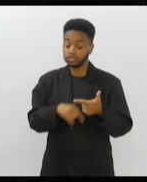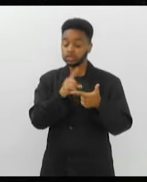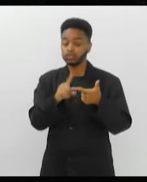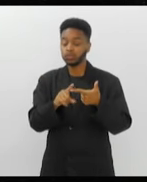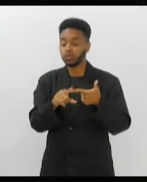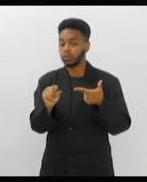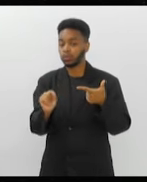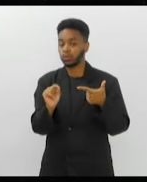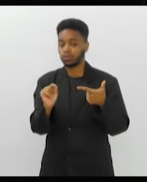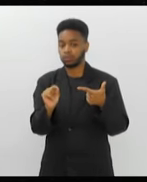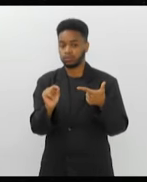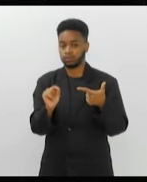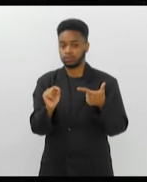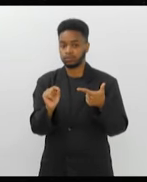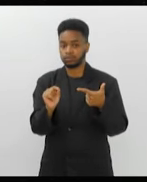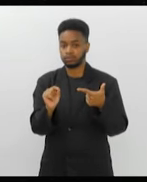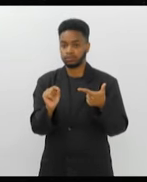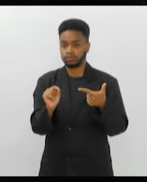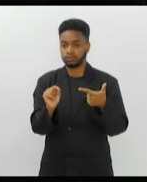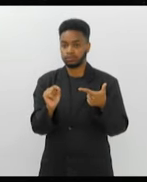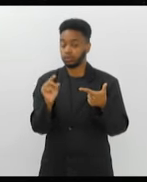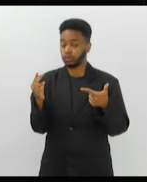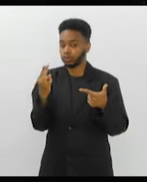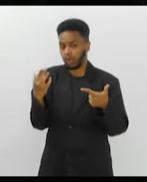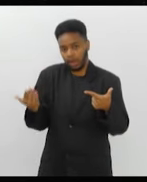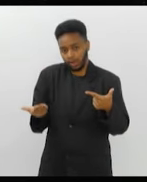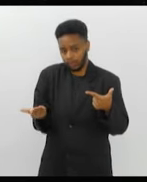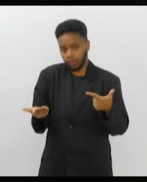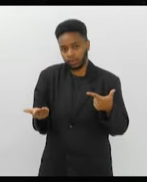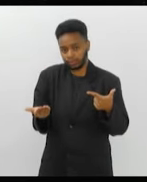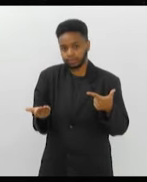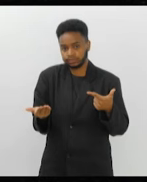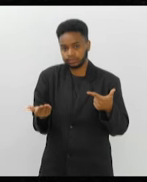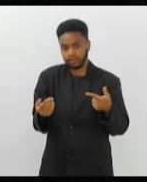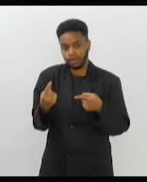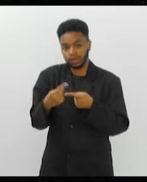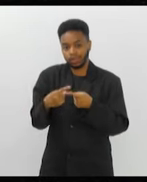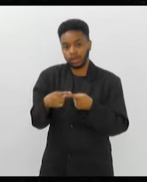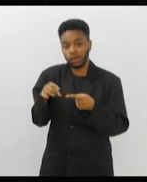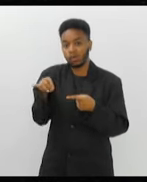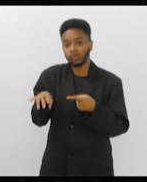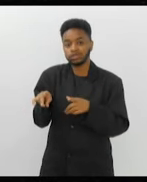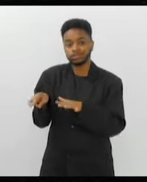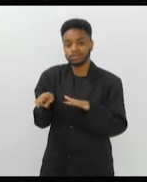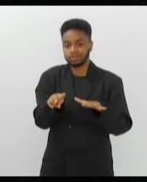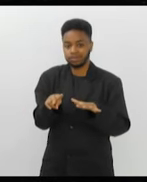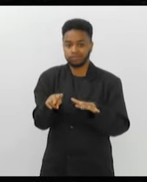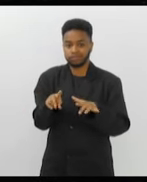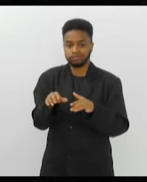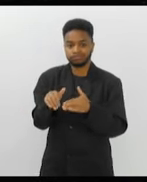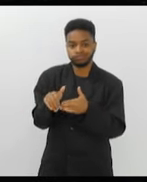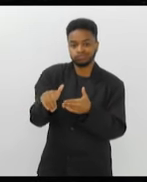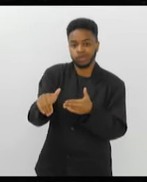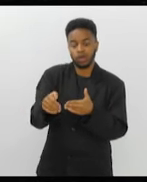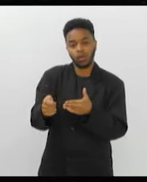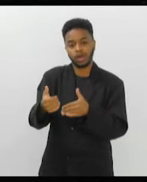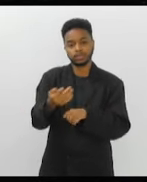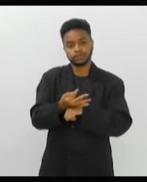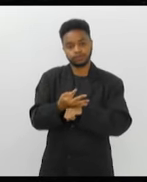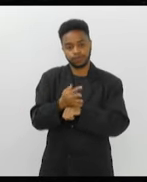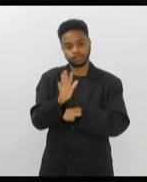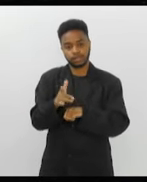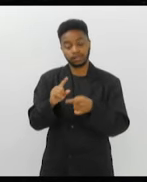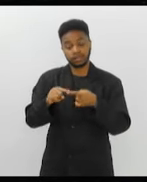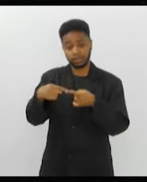segundo, não dá para ser agora, porque essa é a última semana antes do recesso, mas passado